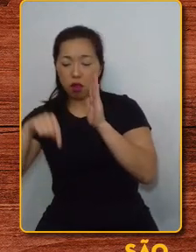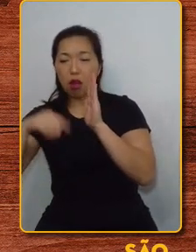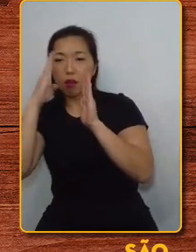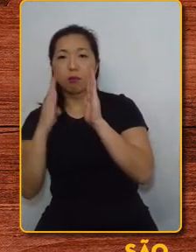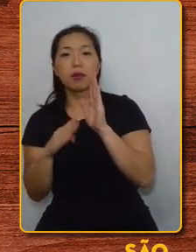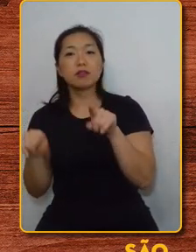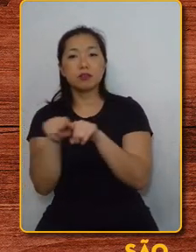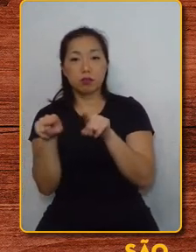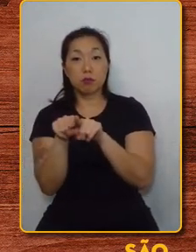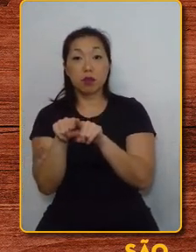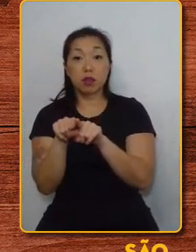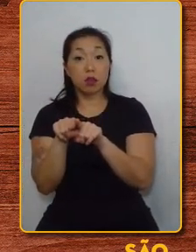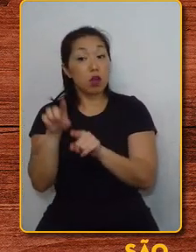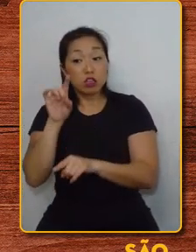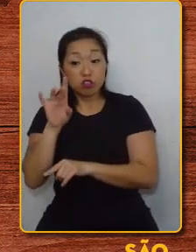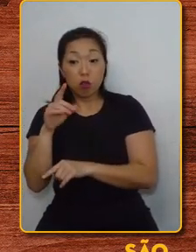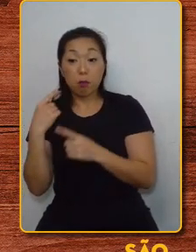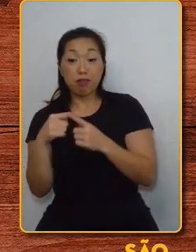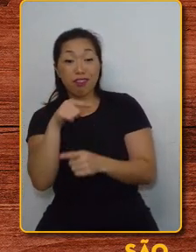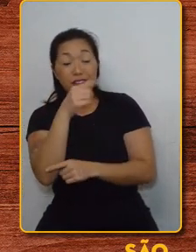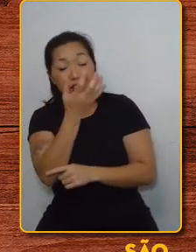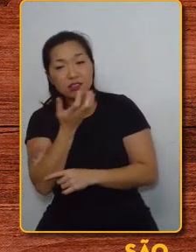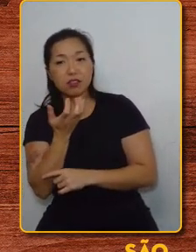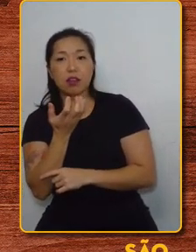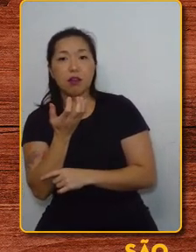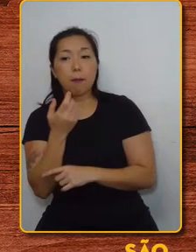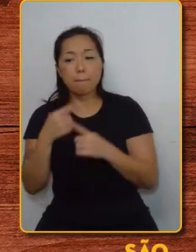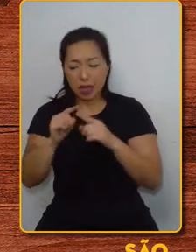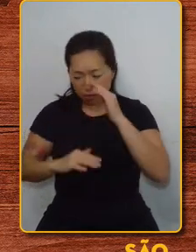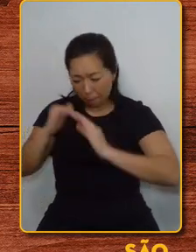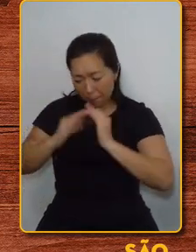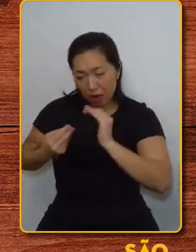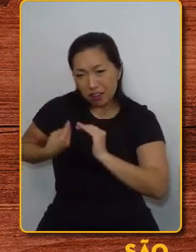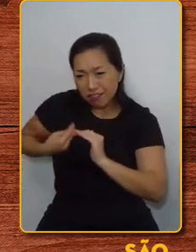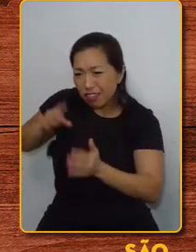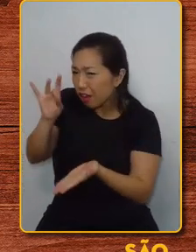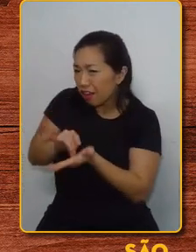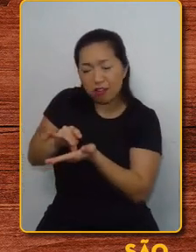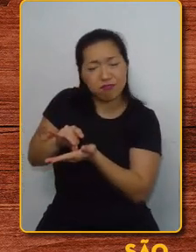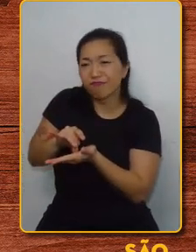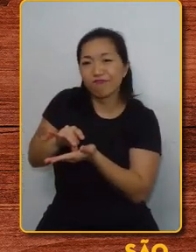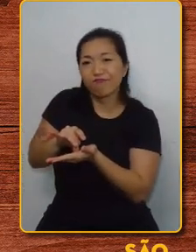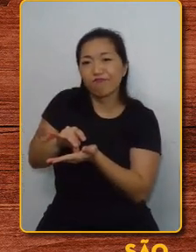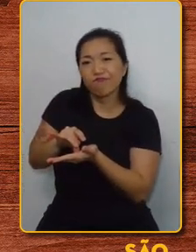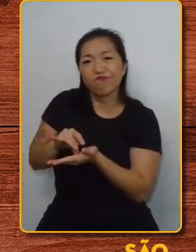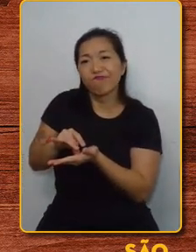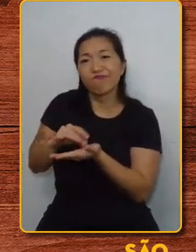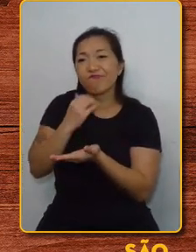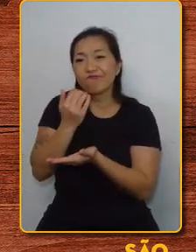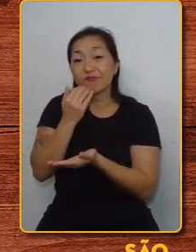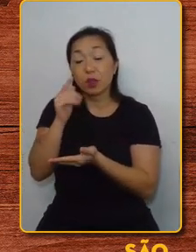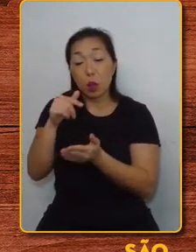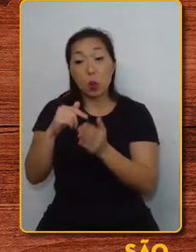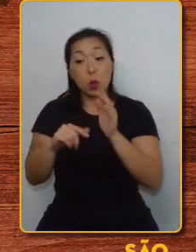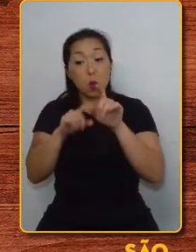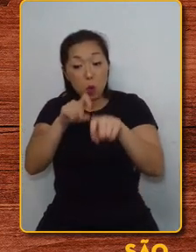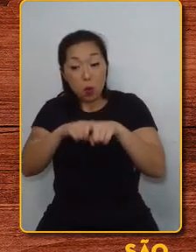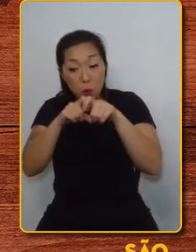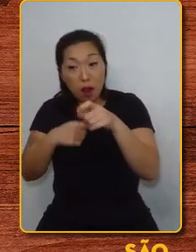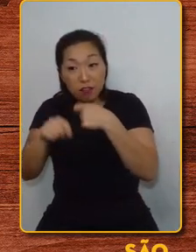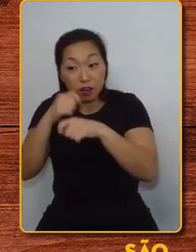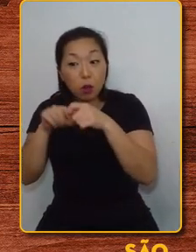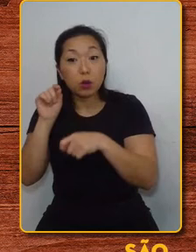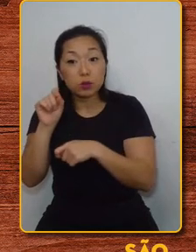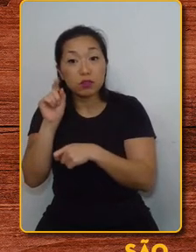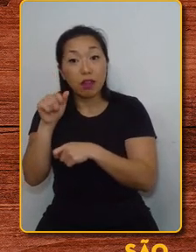porque eles queiram e nem porque na prática da vida real não é. Agronegócio é um modelo instituído no Brasil para